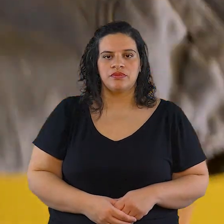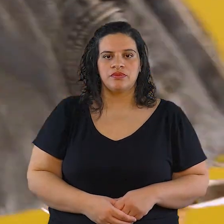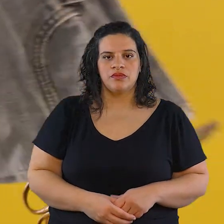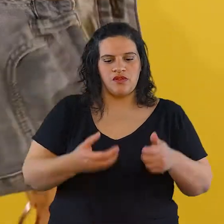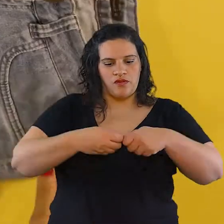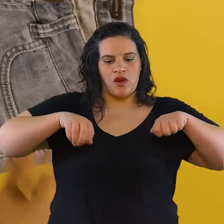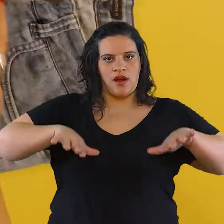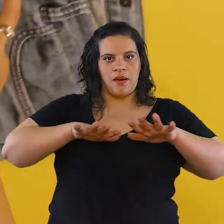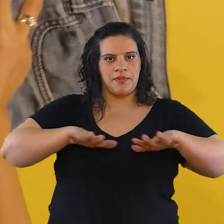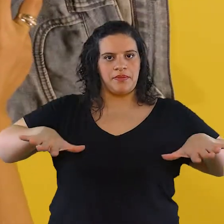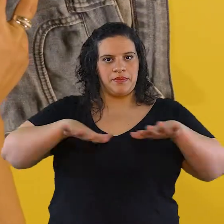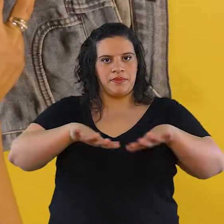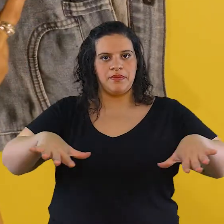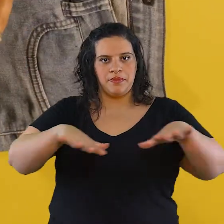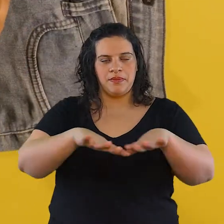deixa eu abrir ela.